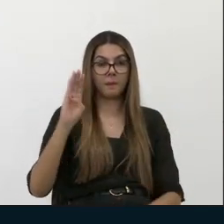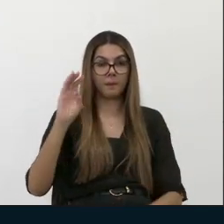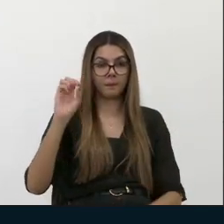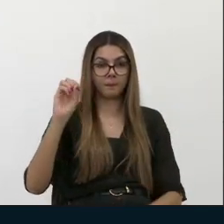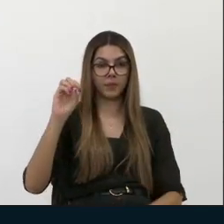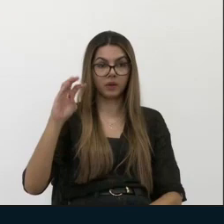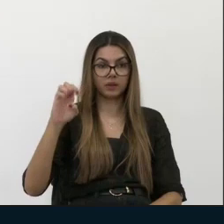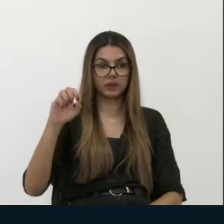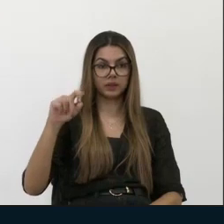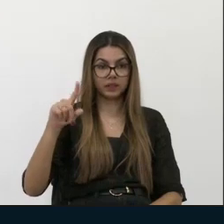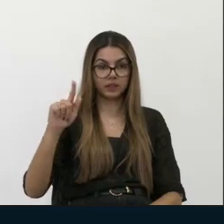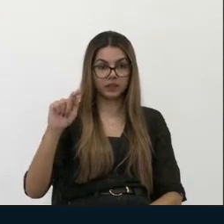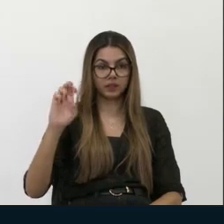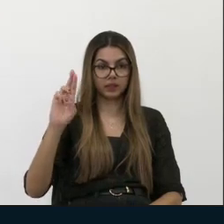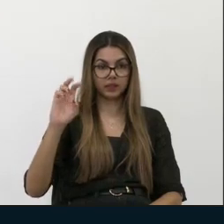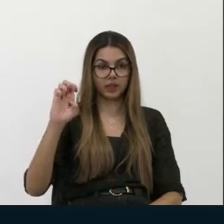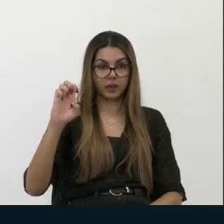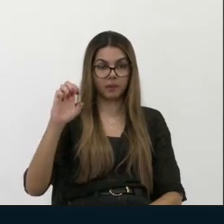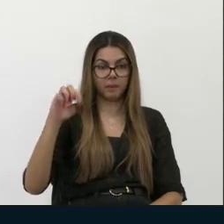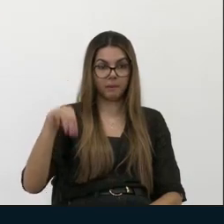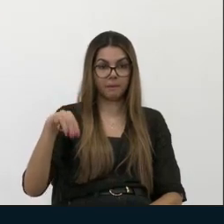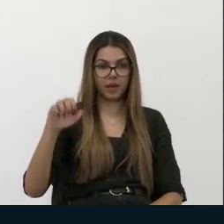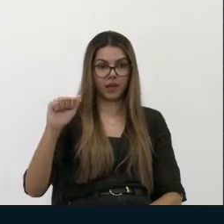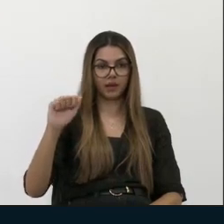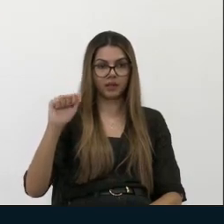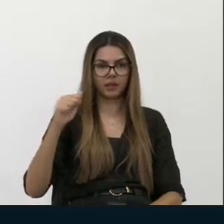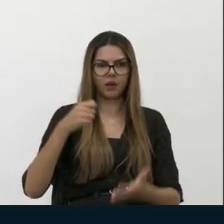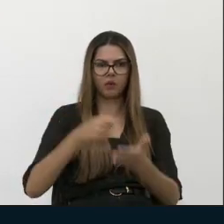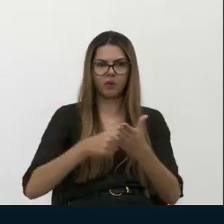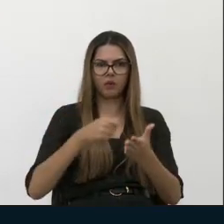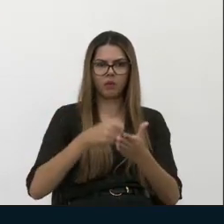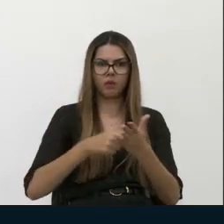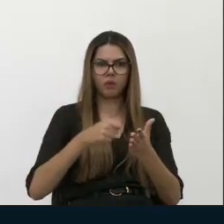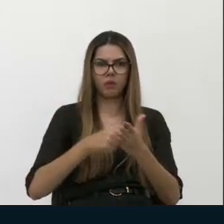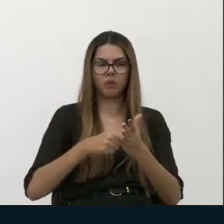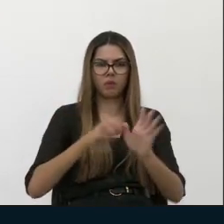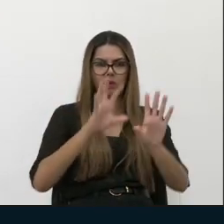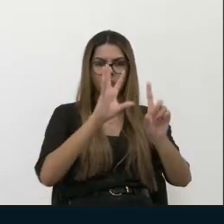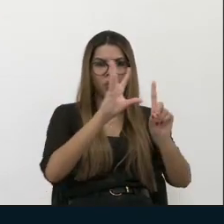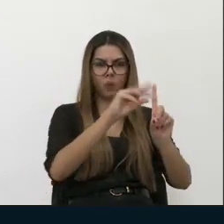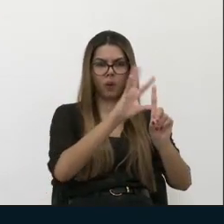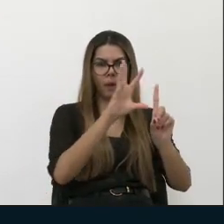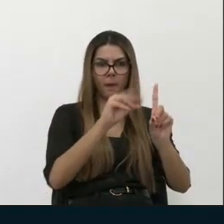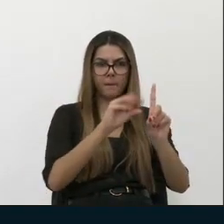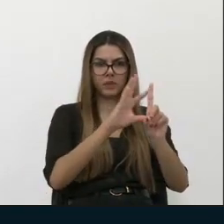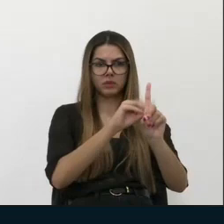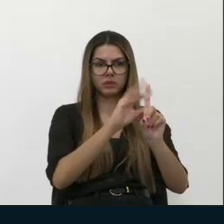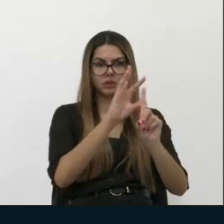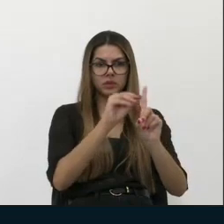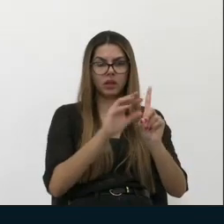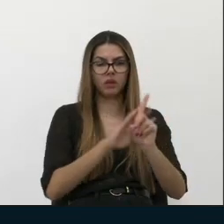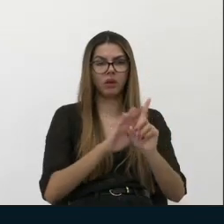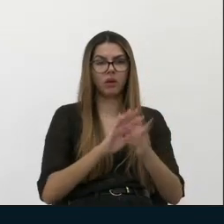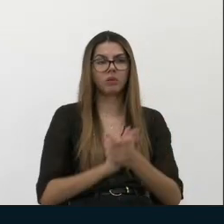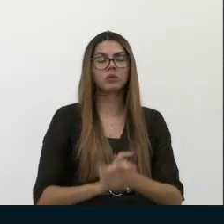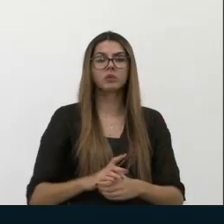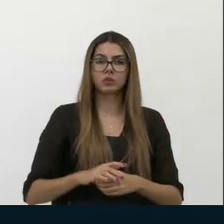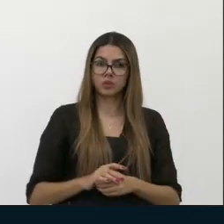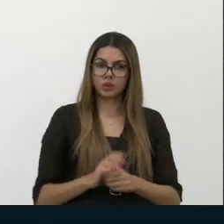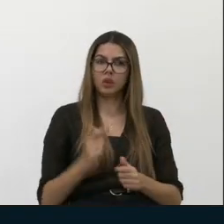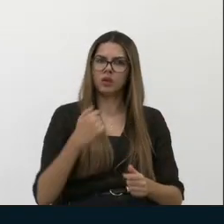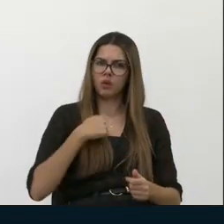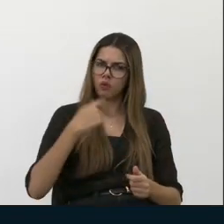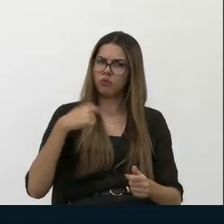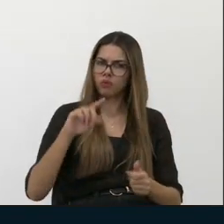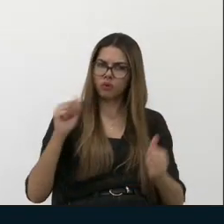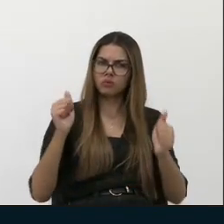de combate ao abuso e à exploração sexual organizado pelas Brades. Eu caminhei, né?